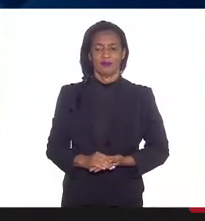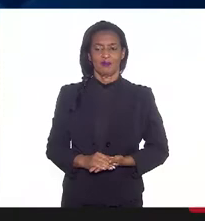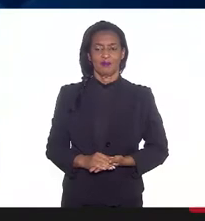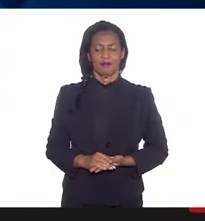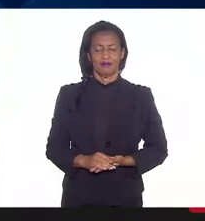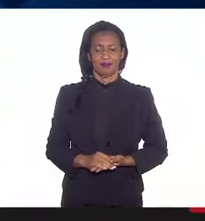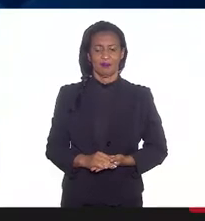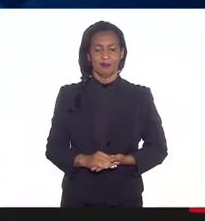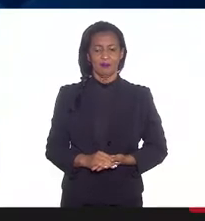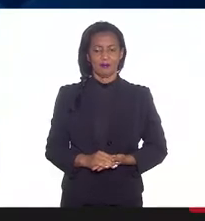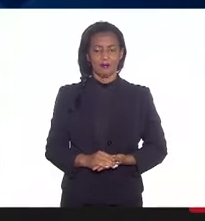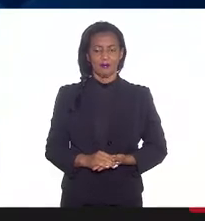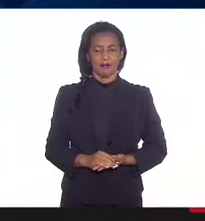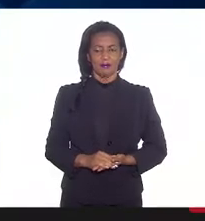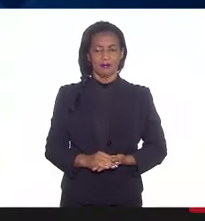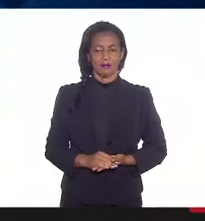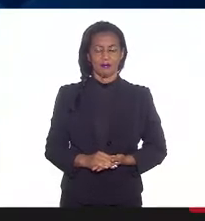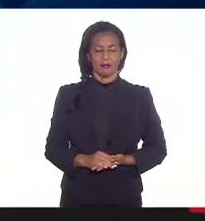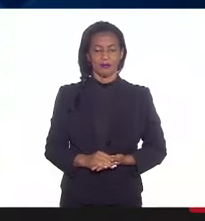Obrigado.